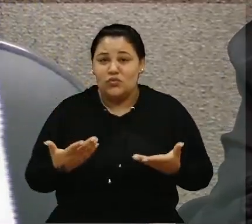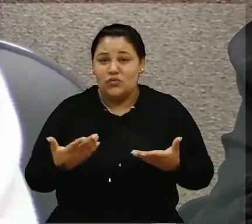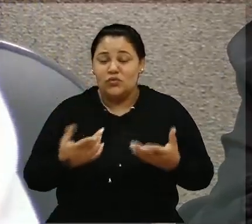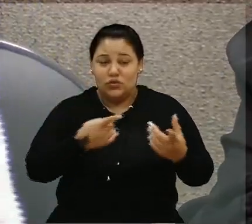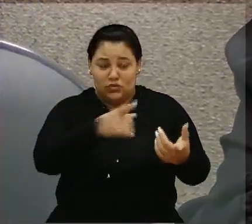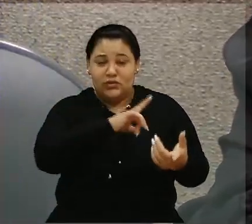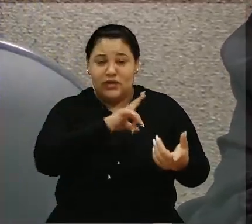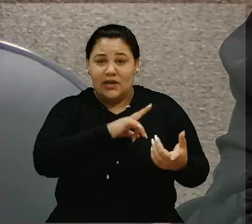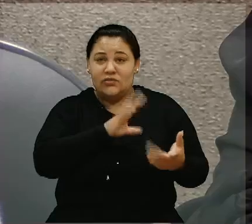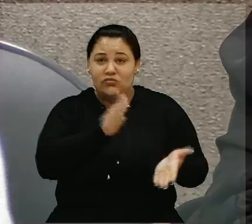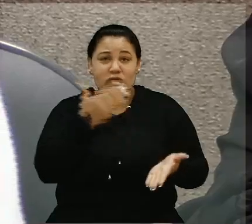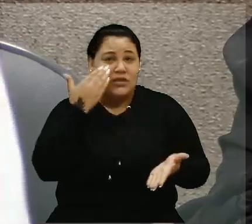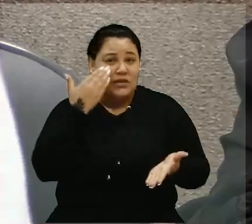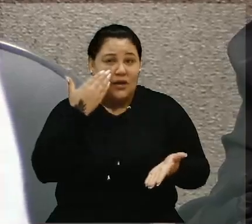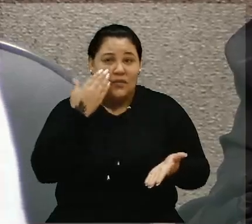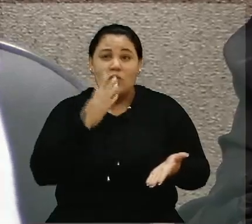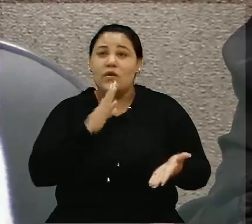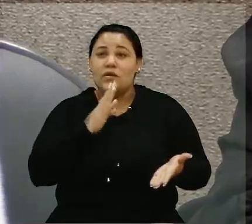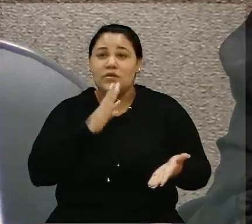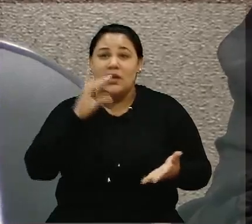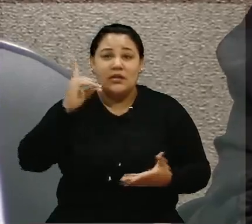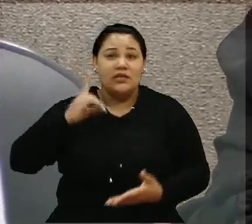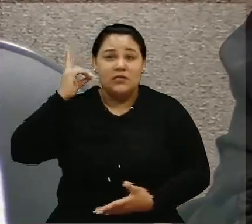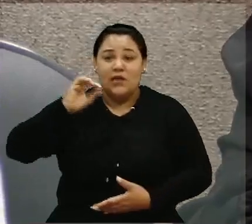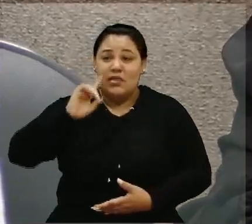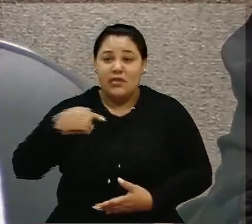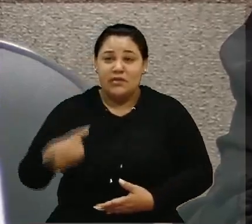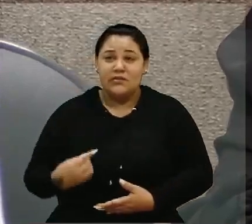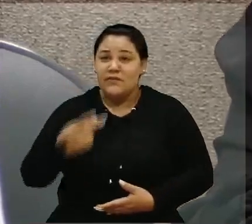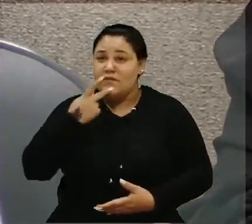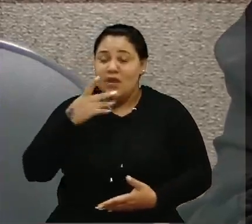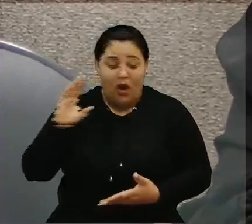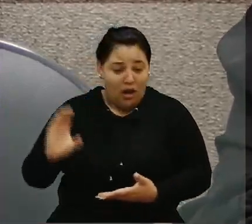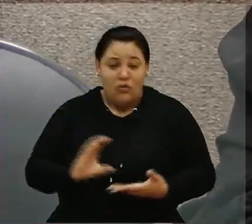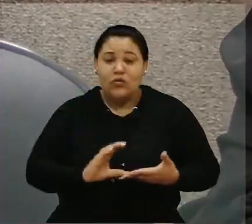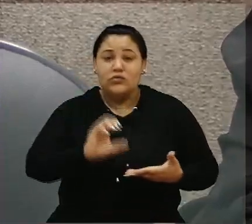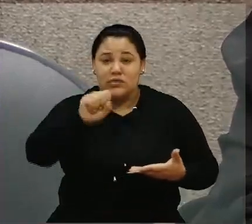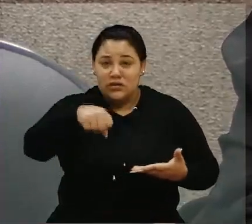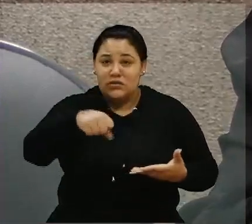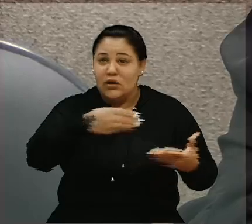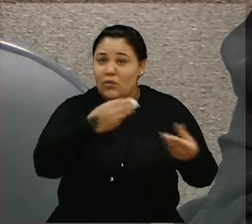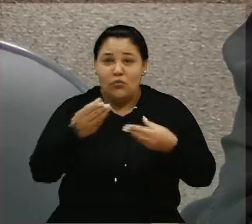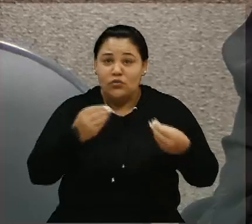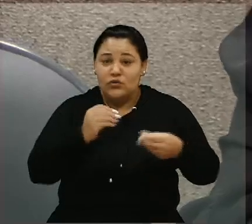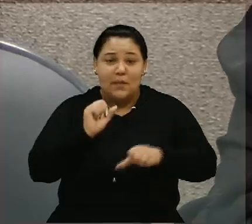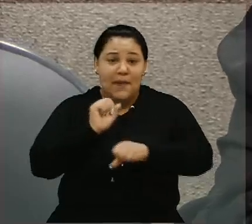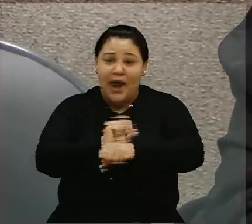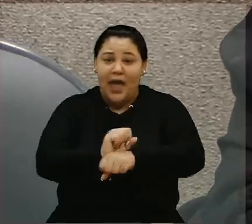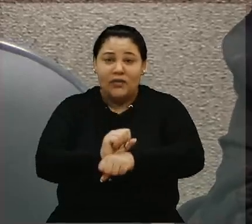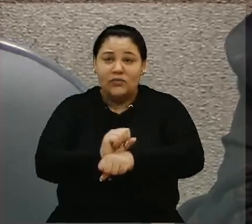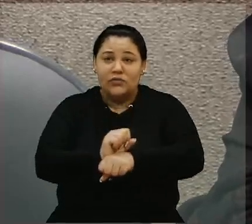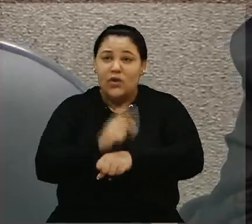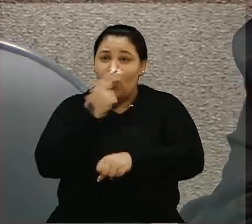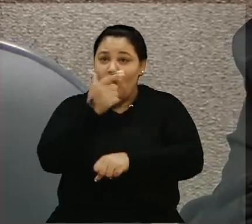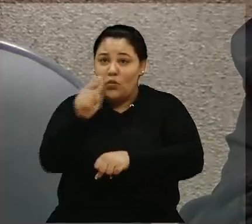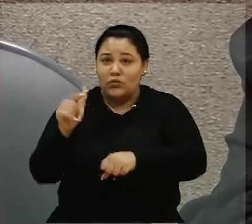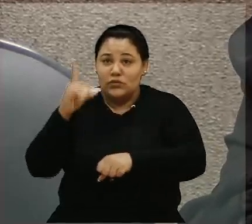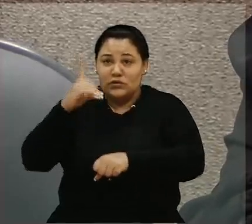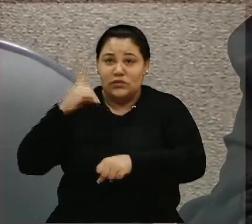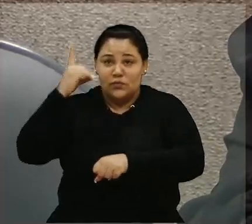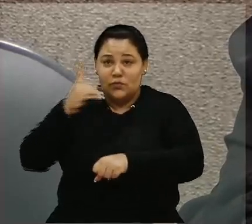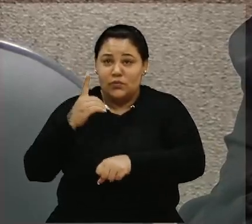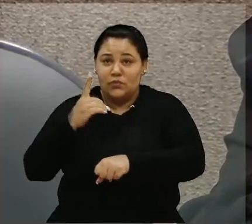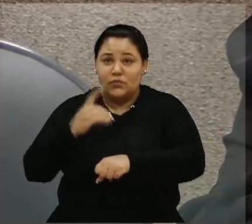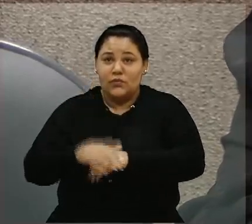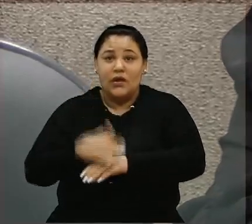muita propriedade para falar, afinal, a deputada Denise Pessoa trouxe muito recurso para cá e muitos estão parados, assim como outros deputados. Vereador Iago, eu sei que